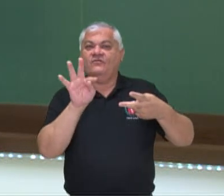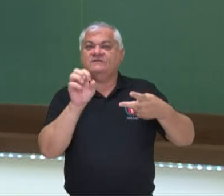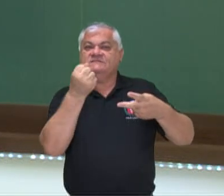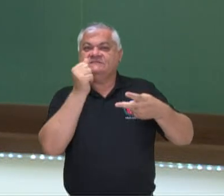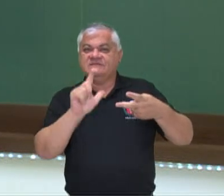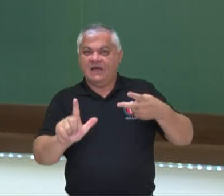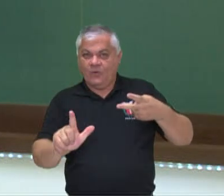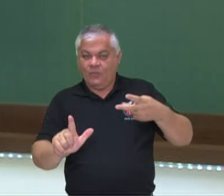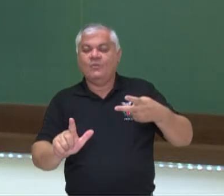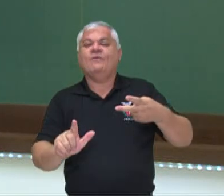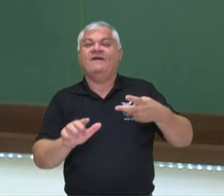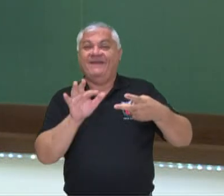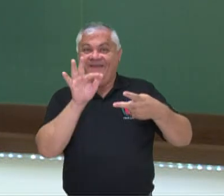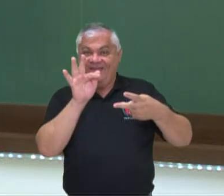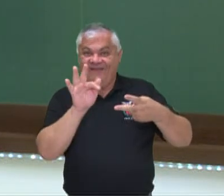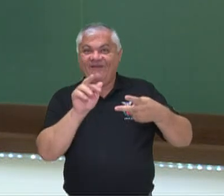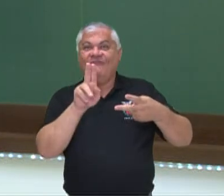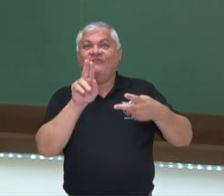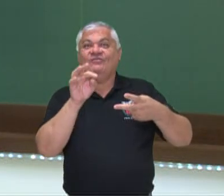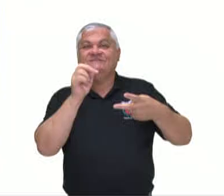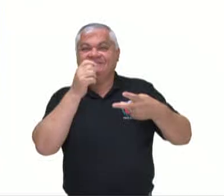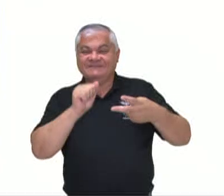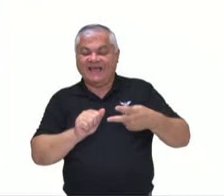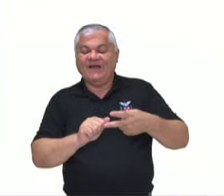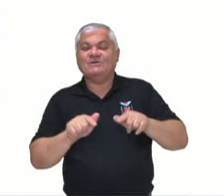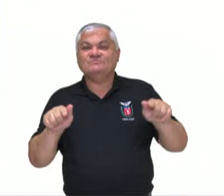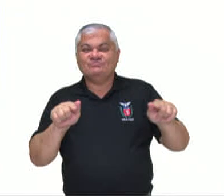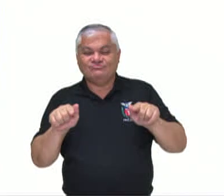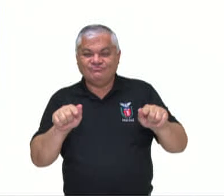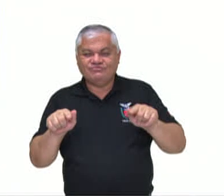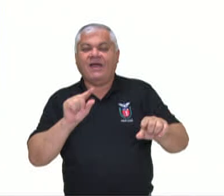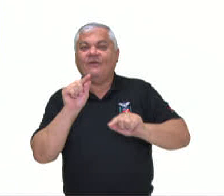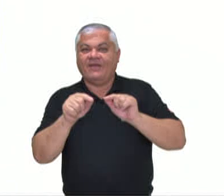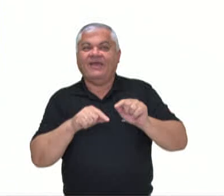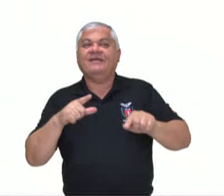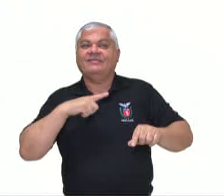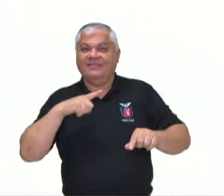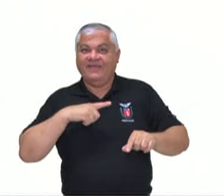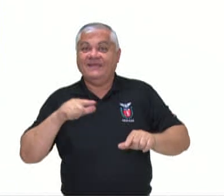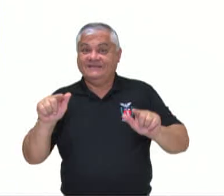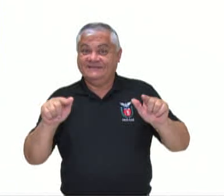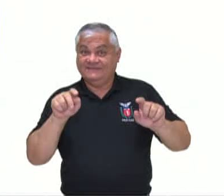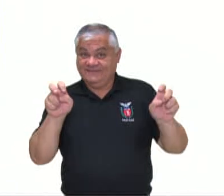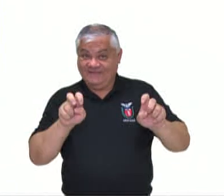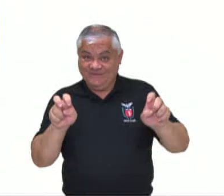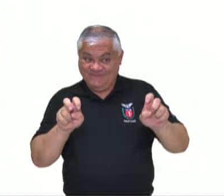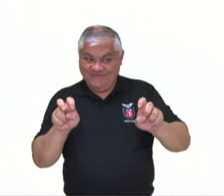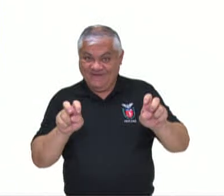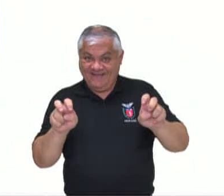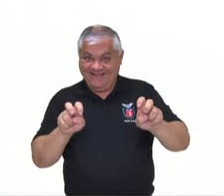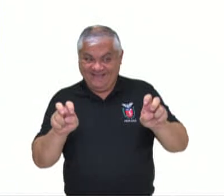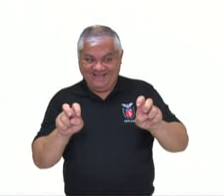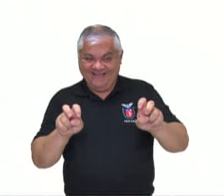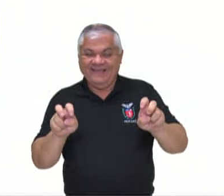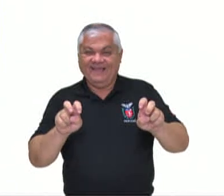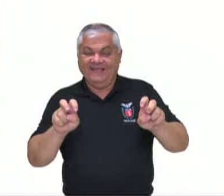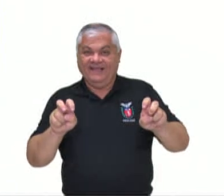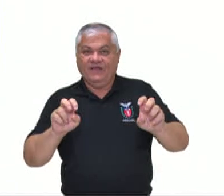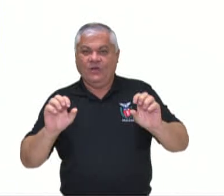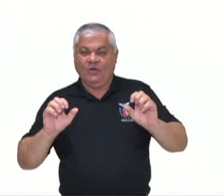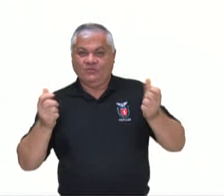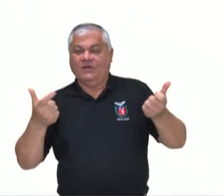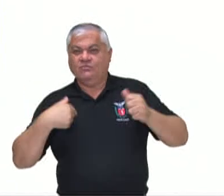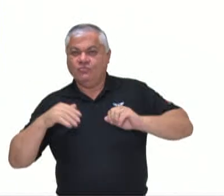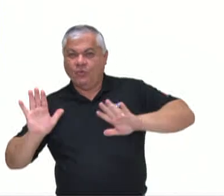futsal ou futebol de salão, né? As equipes de futsal são compostas por 5 jogadores, né? O goleiro mais